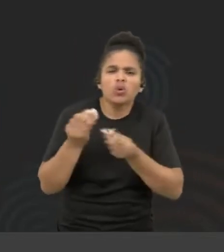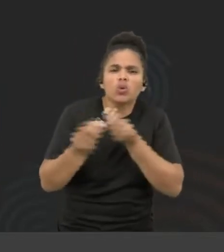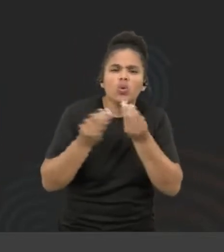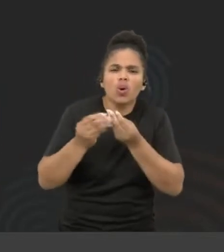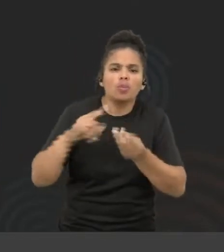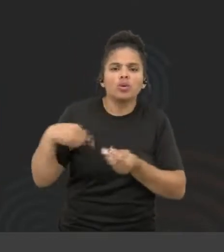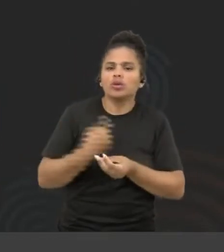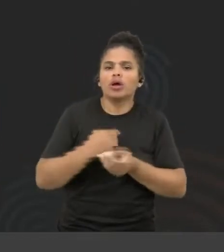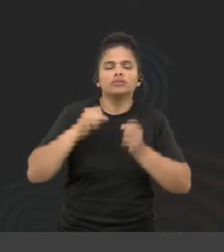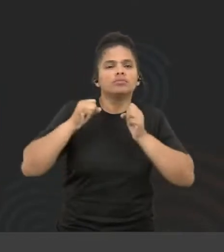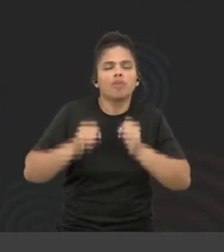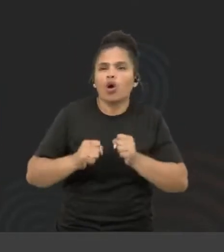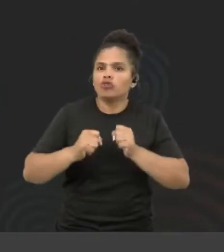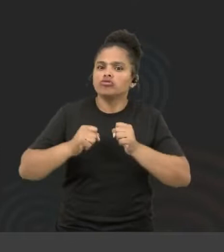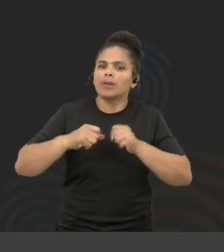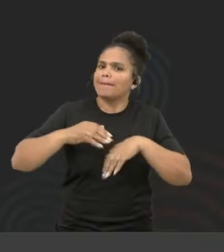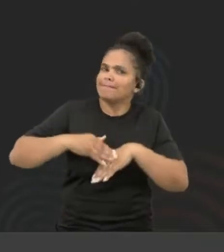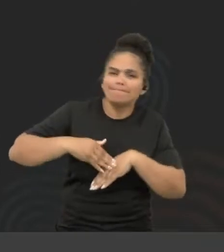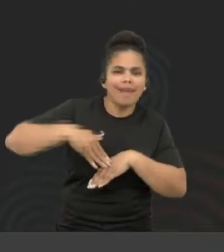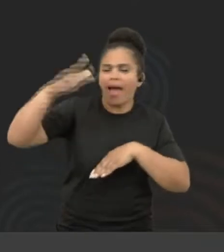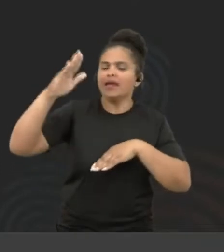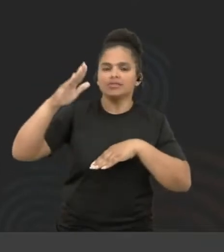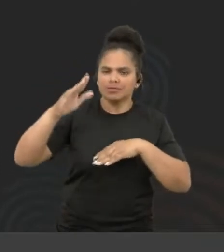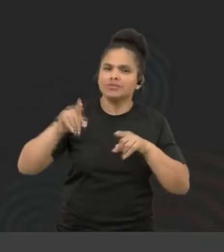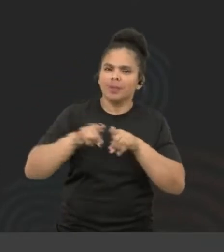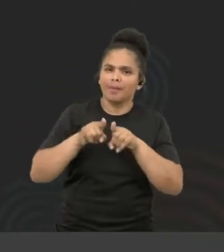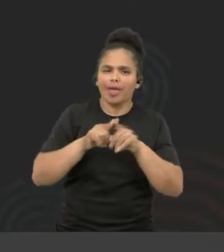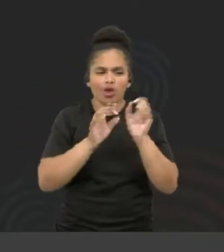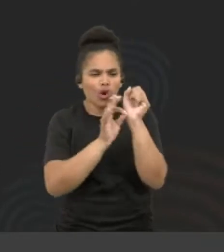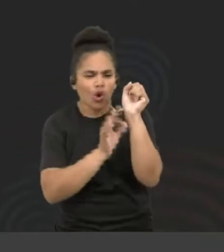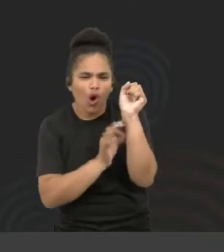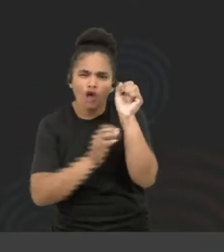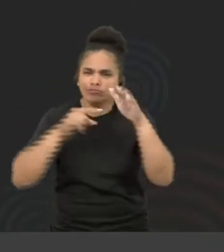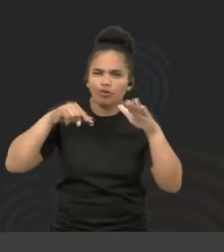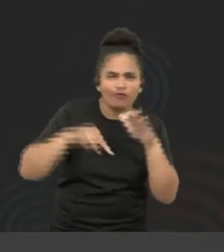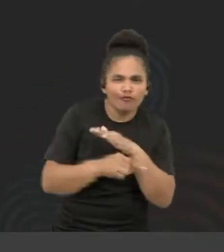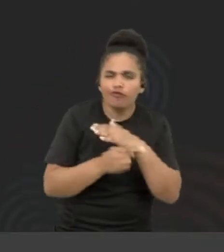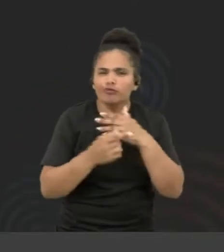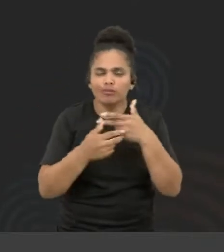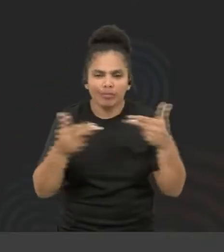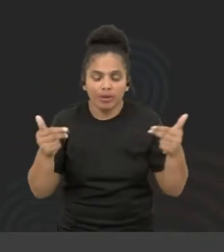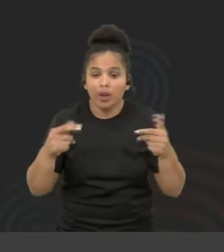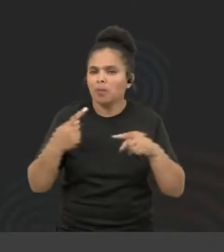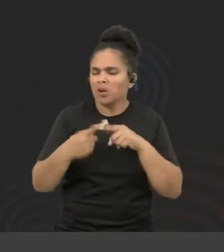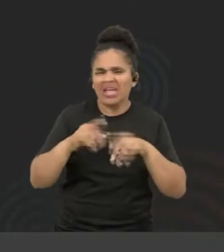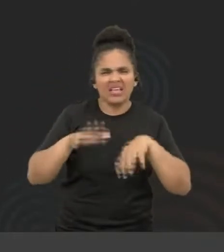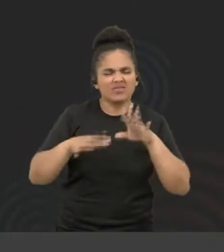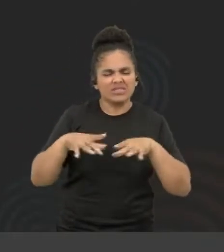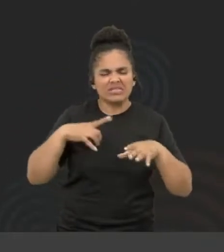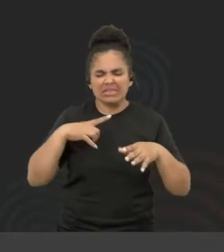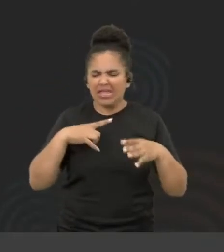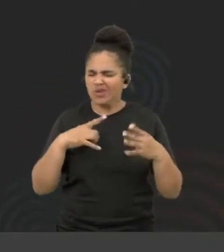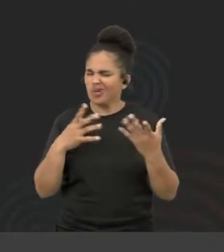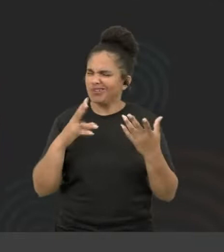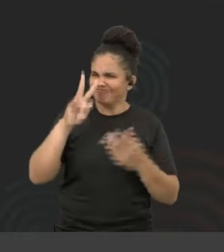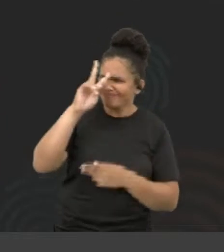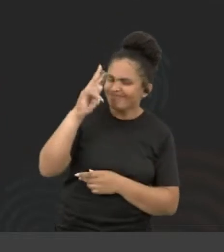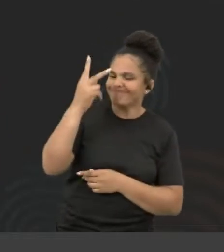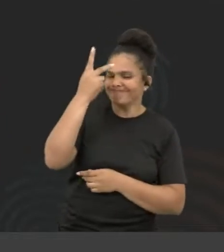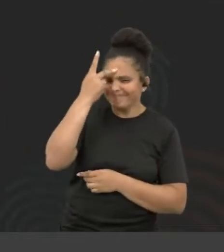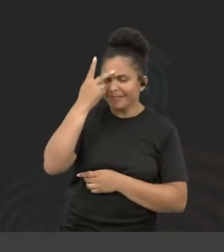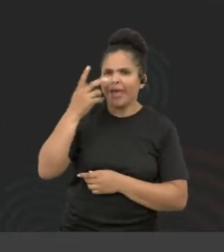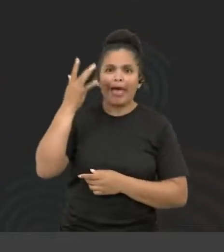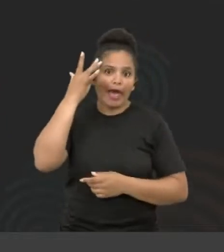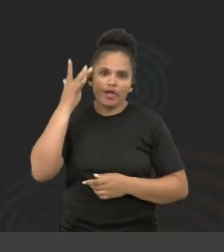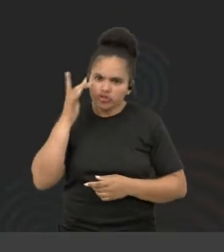ir um pouco além dessa questão de código, porque muitas vezes existe uma confusão sobre acessibilidade, achando que